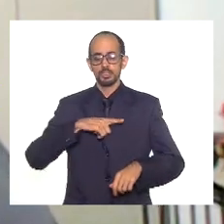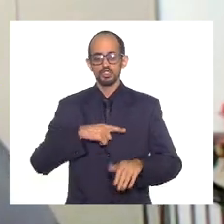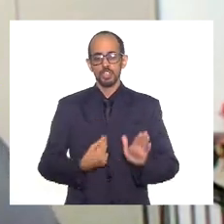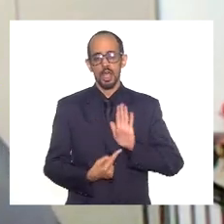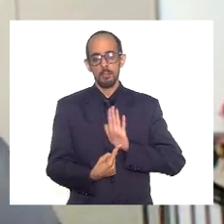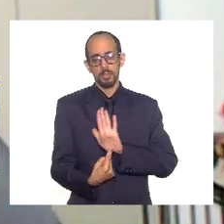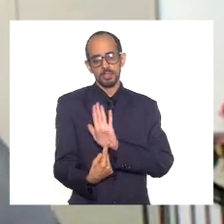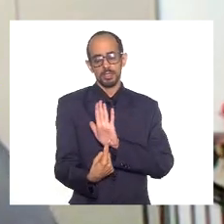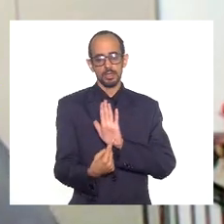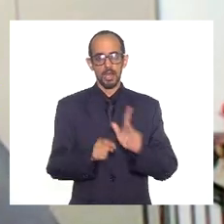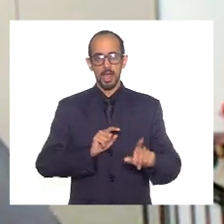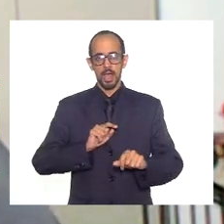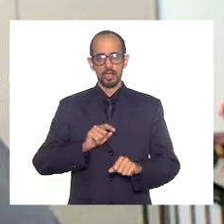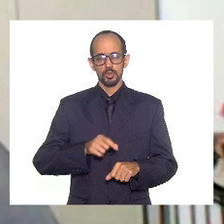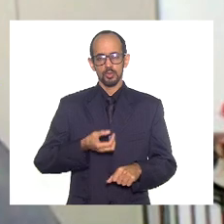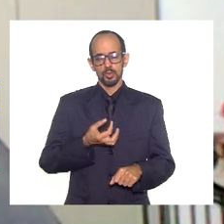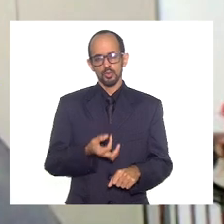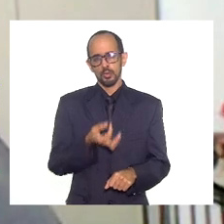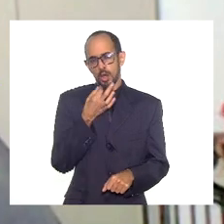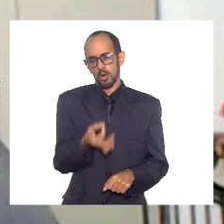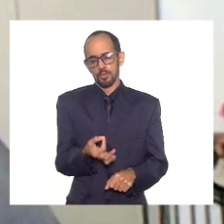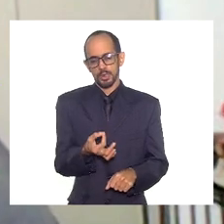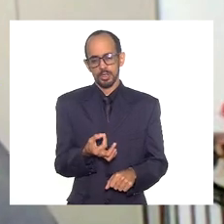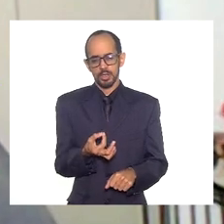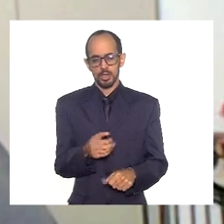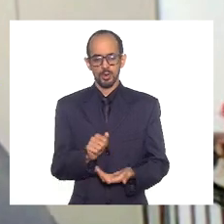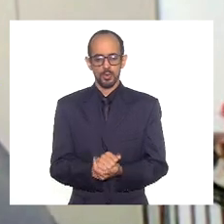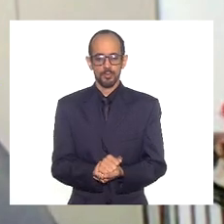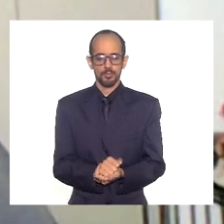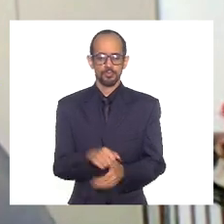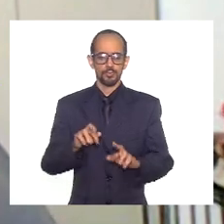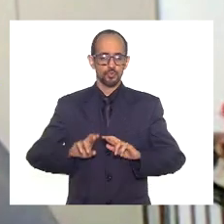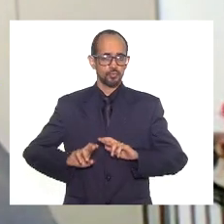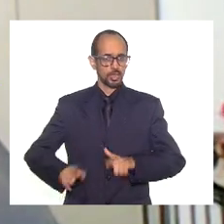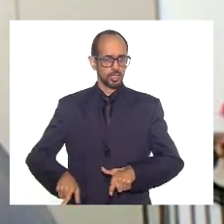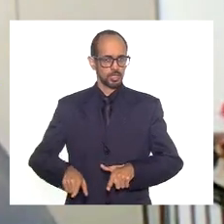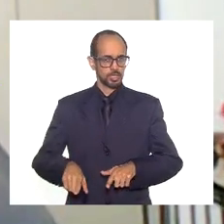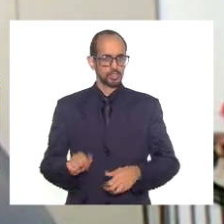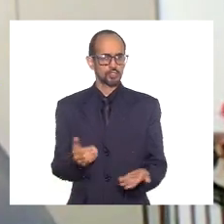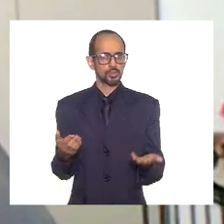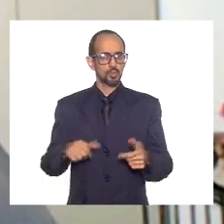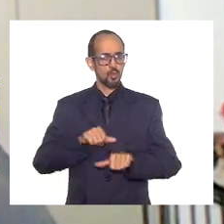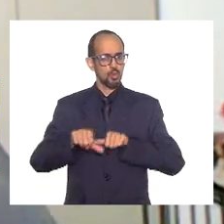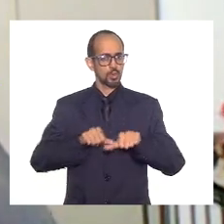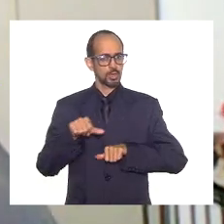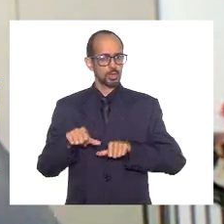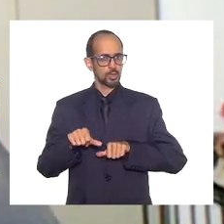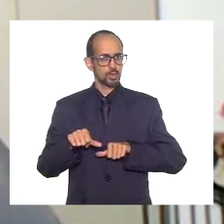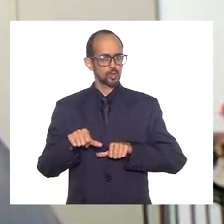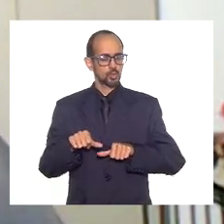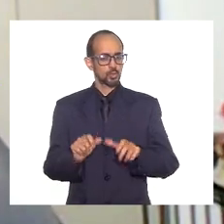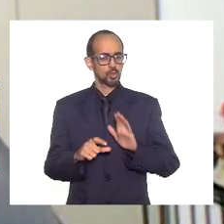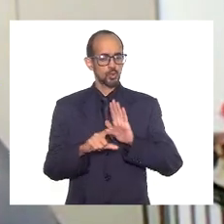apresentado um parecer oral, que depois saiu publicado diferente, mudando, onde se falava